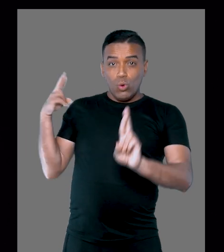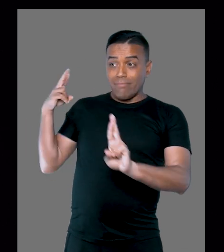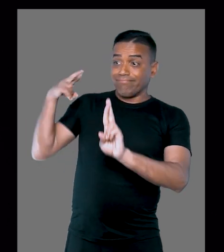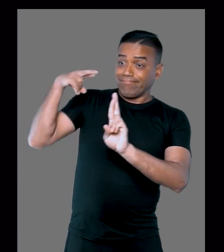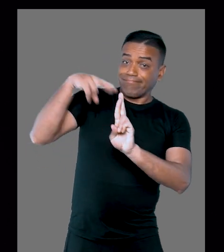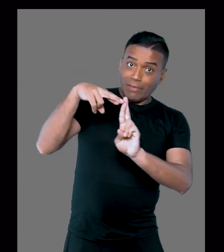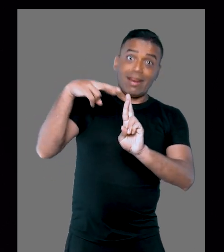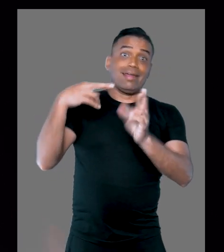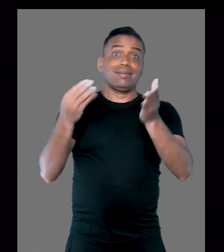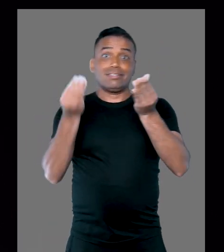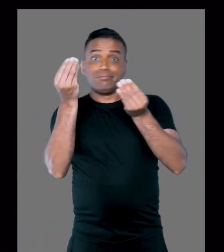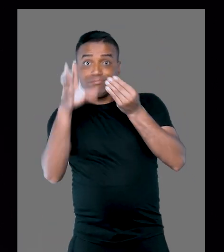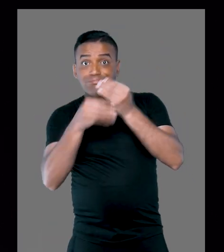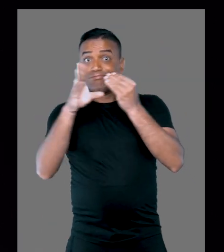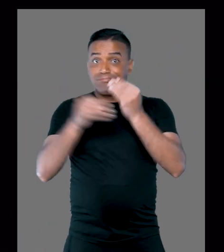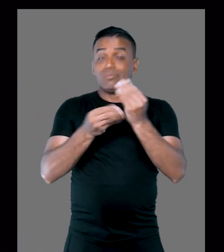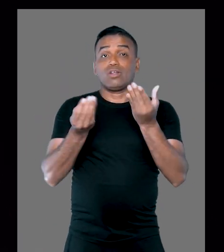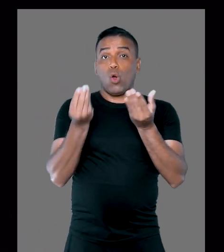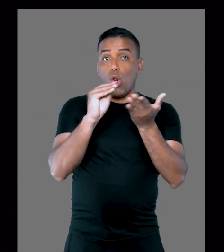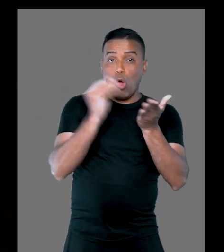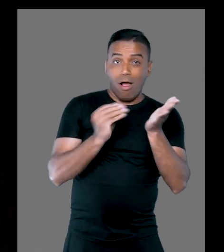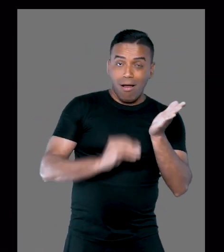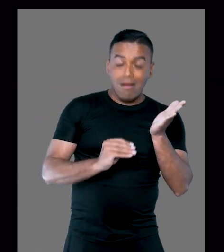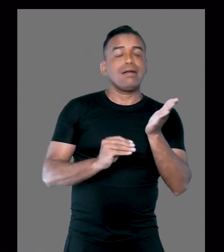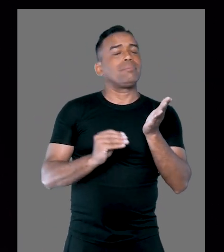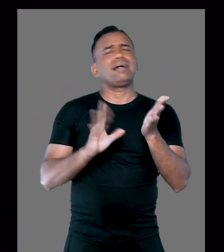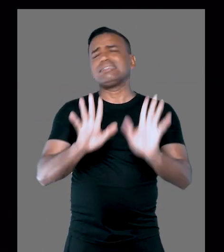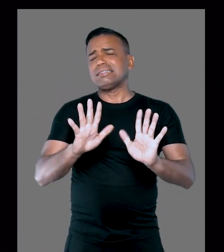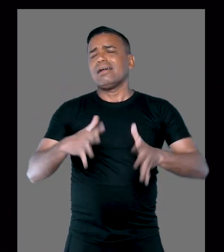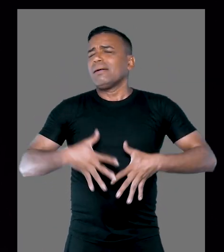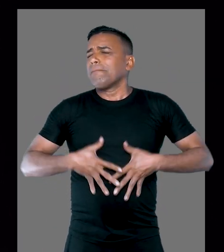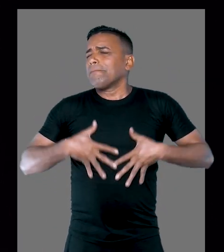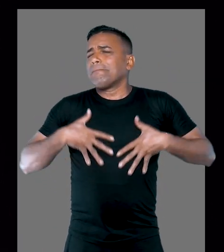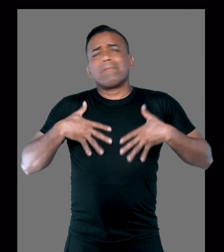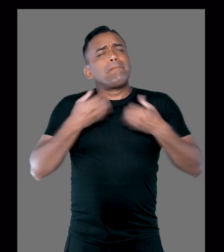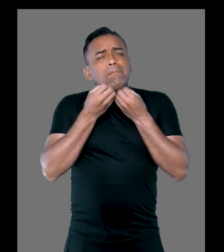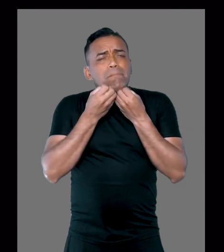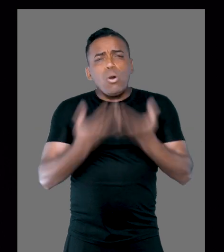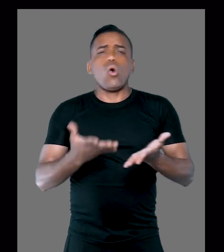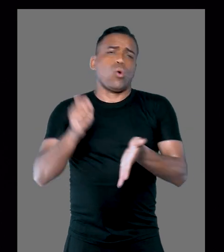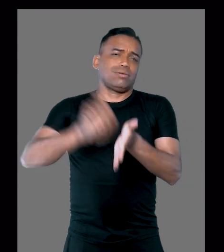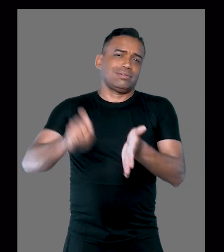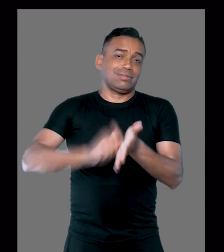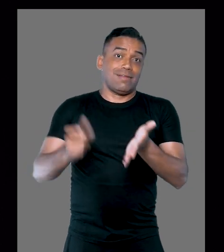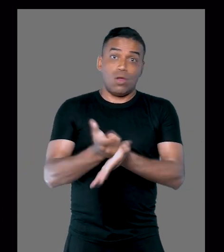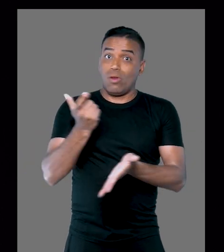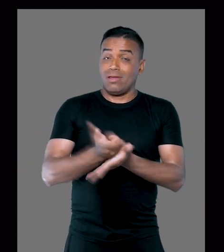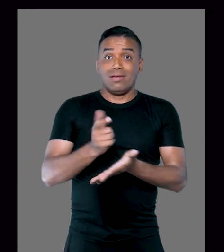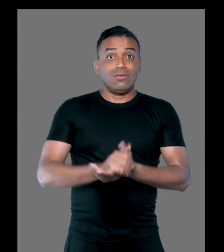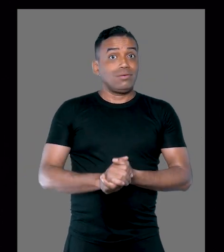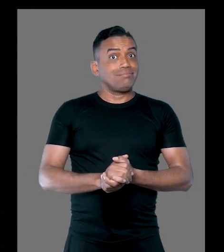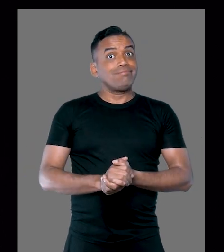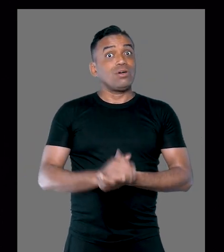Mas foi tão prazeroso escrever esse livro que às vezes eu nem me preocupei tanto em ter sido tão corrido, né? Porque